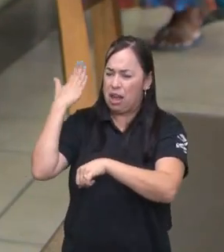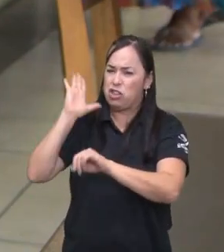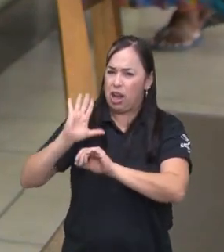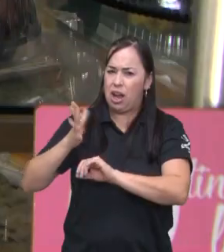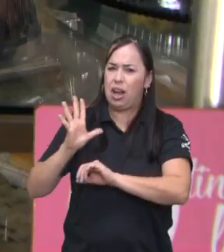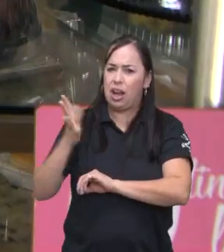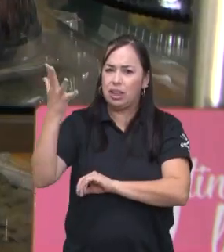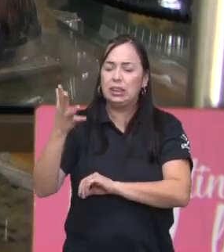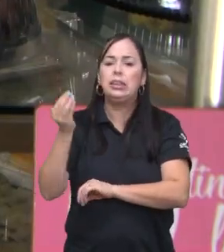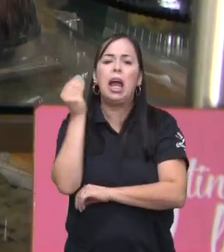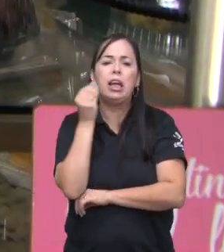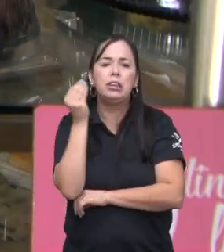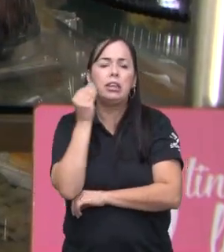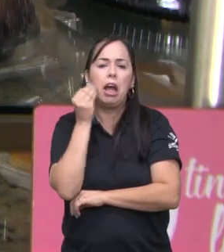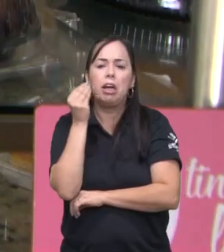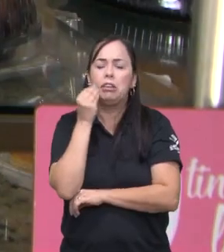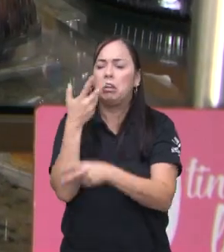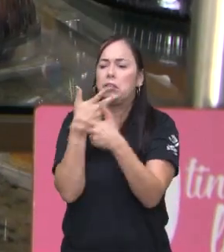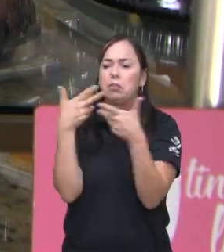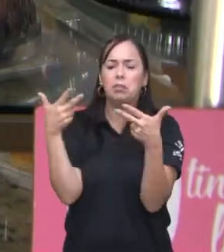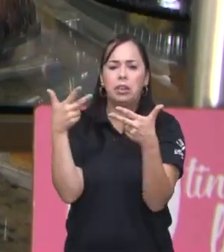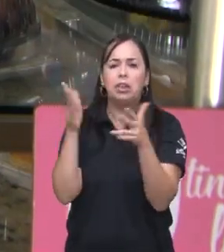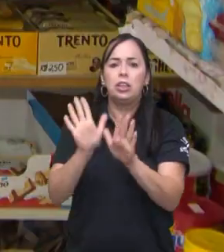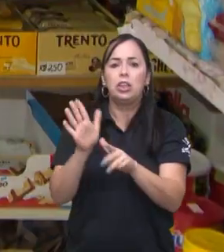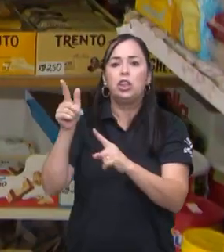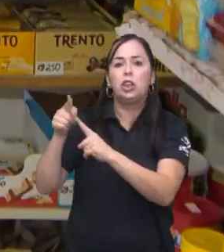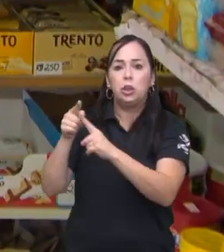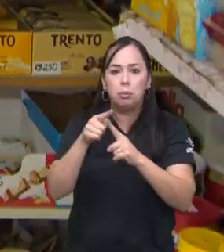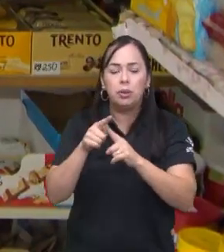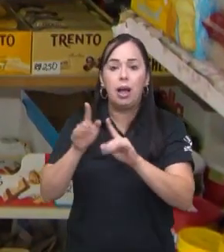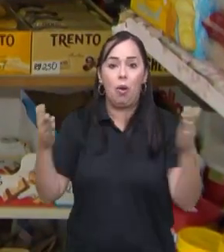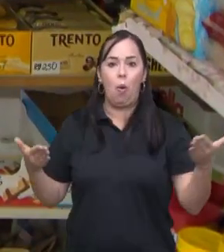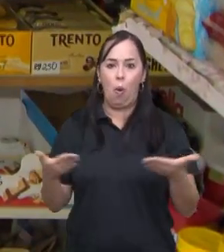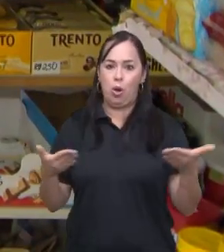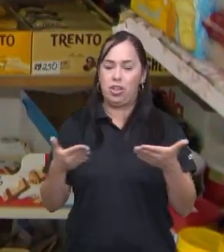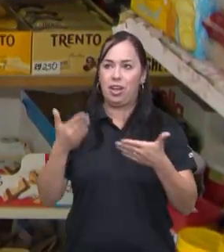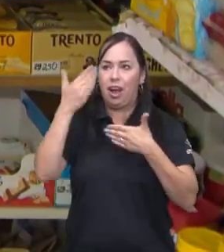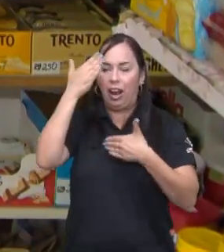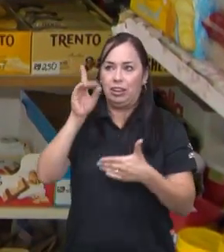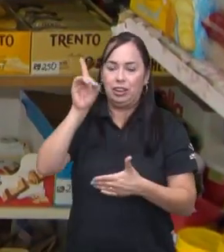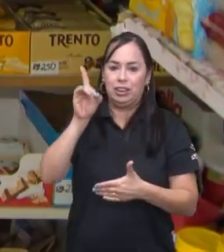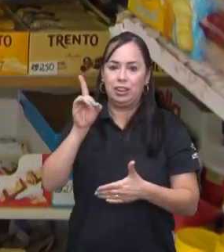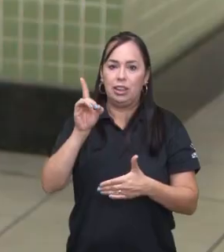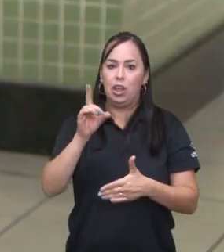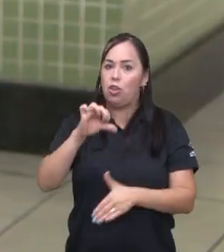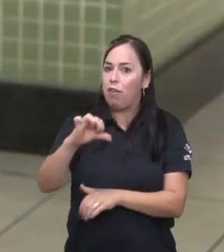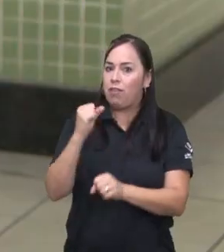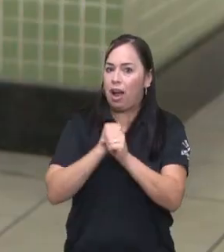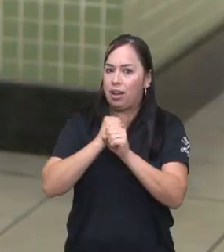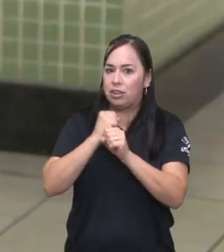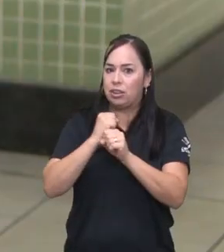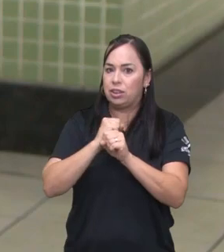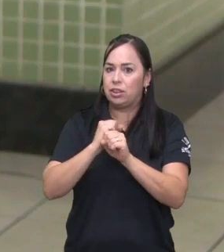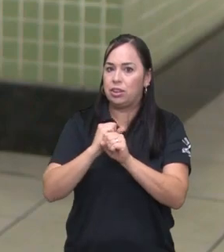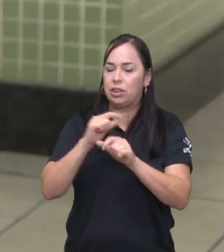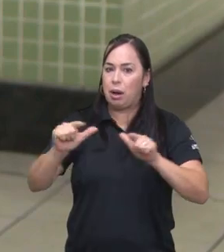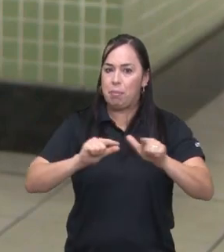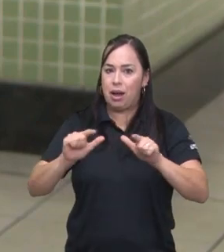tentei já várias formas aqui, né? E hoje, graças a Deus, faz 9 anos que a gente está com a padaria. Eu nasci em